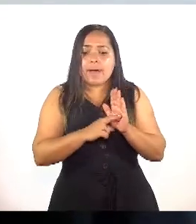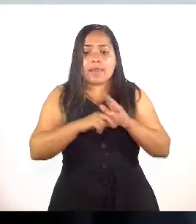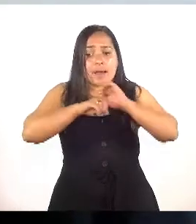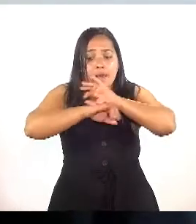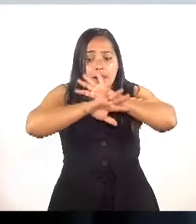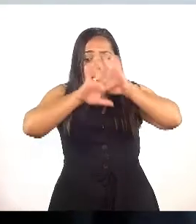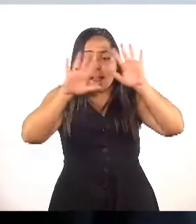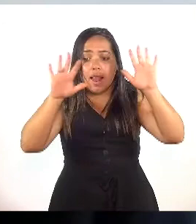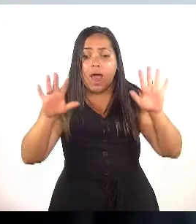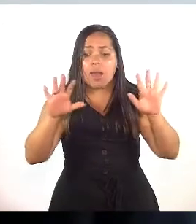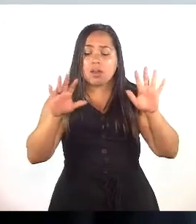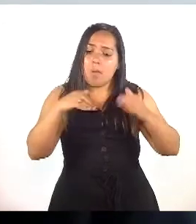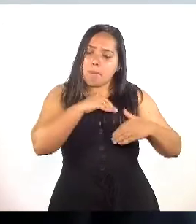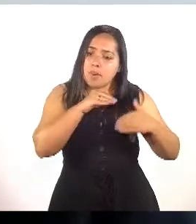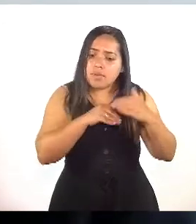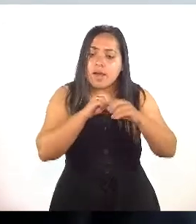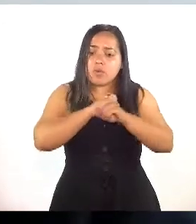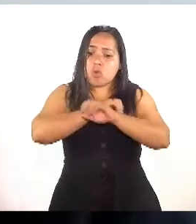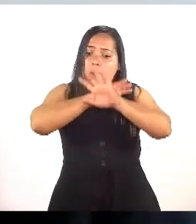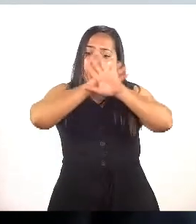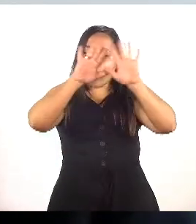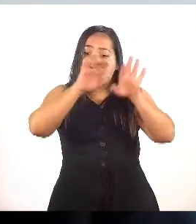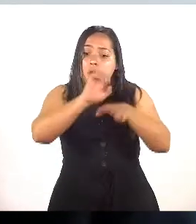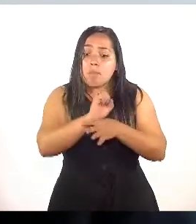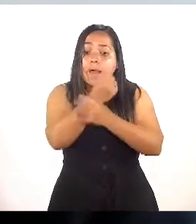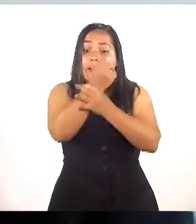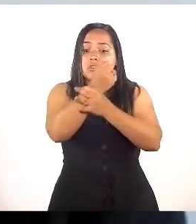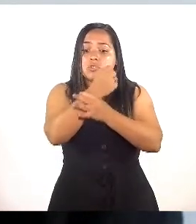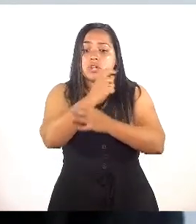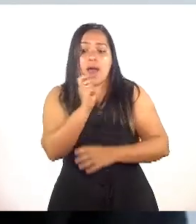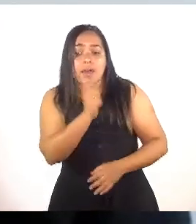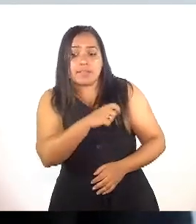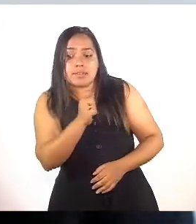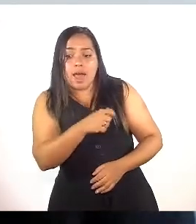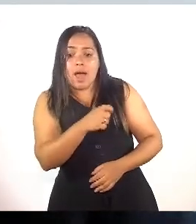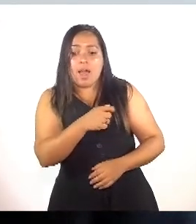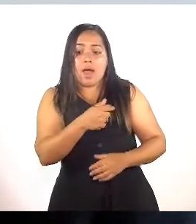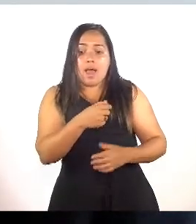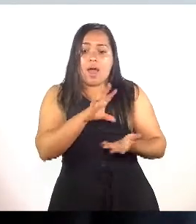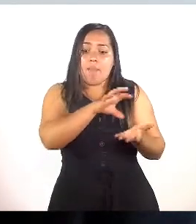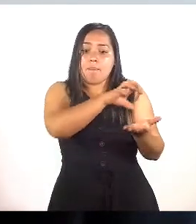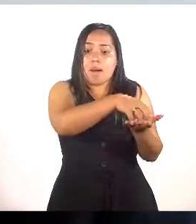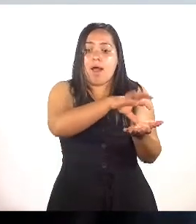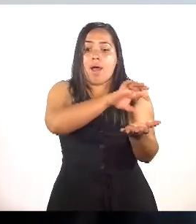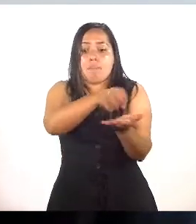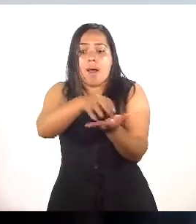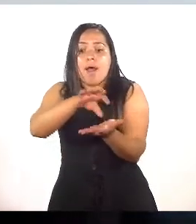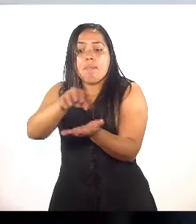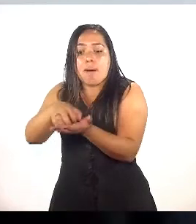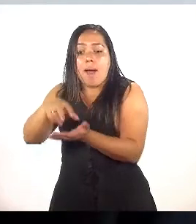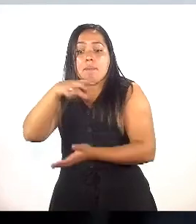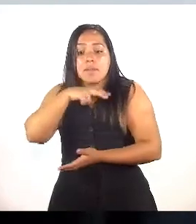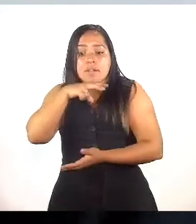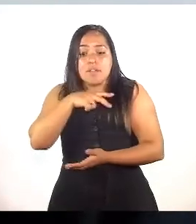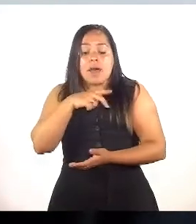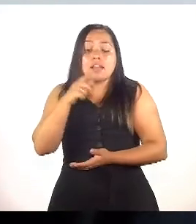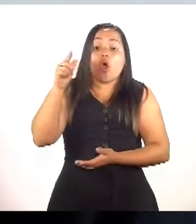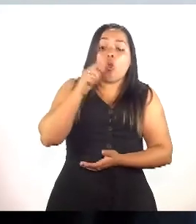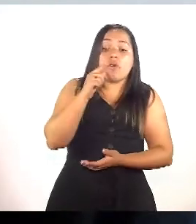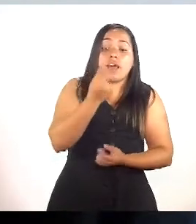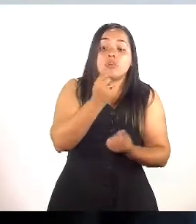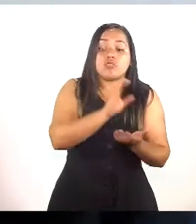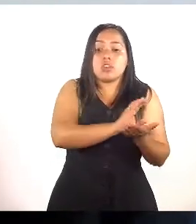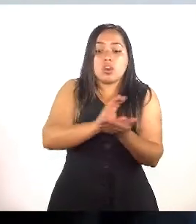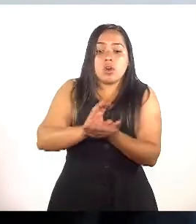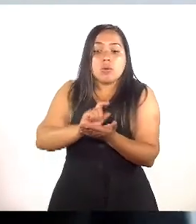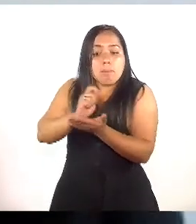com um processo claro, dando garantias à iniciativa privada de estar investindo no setor, já que o Estado não tem hoje, uma